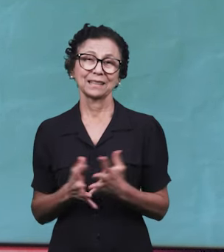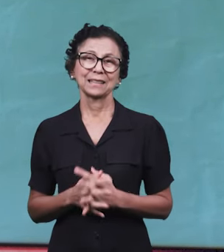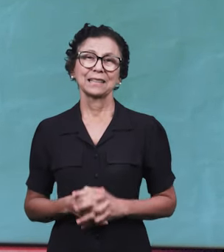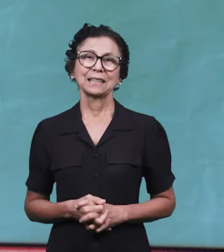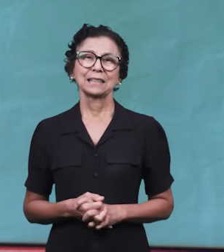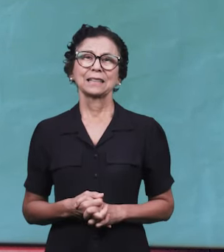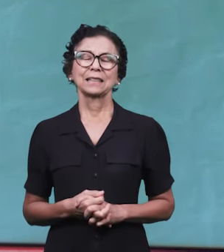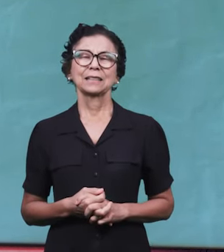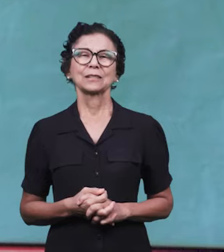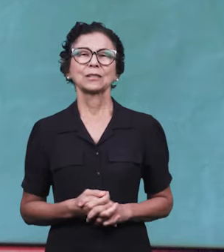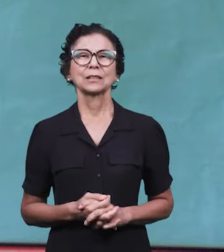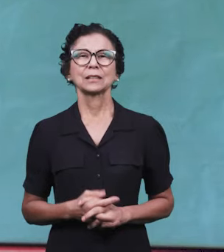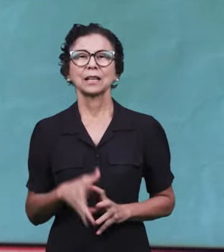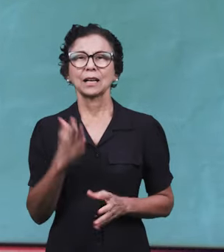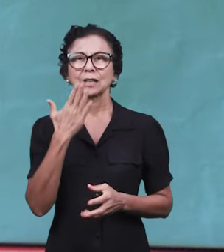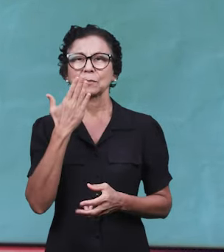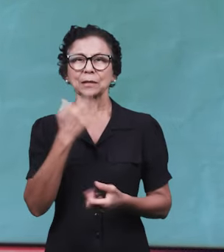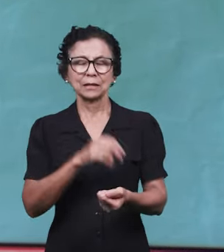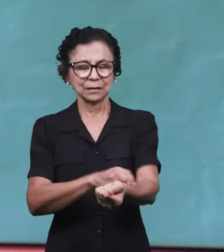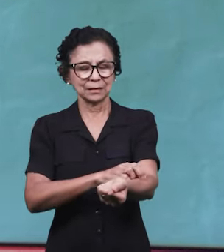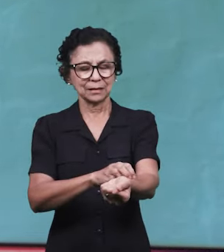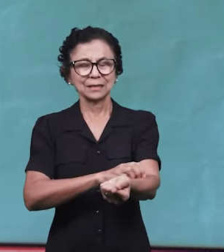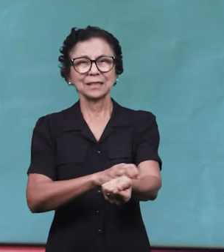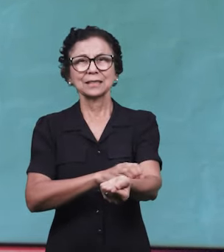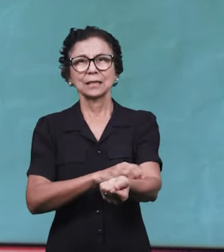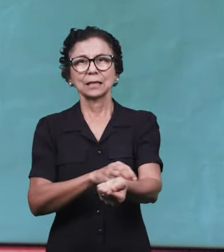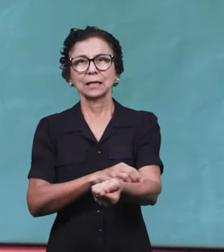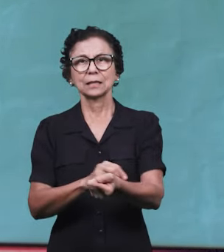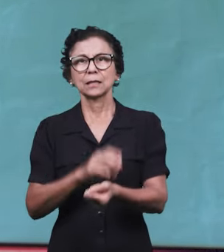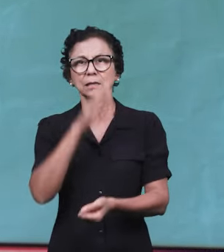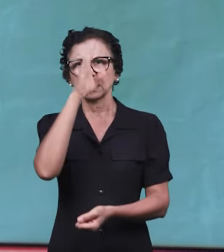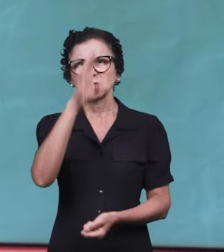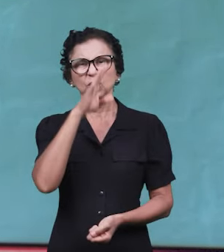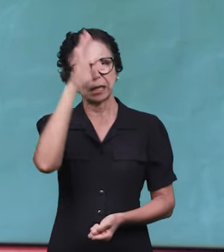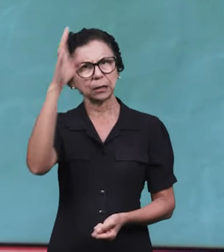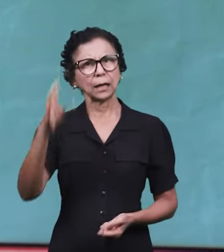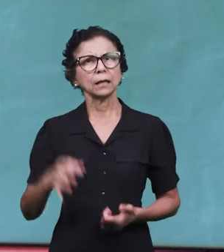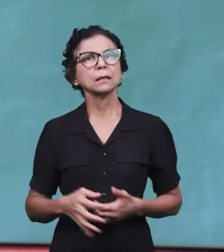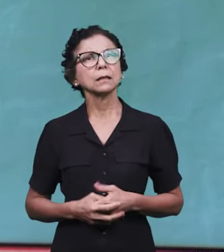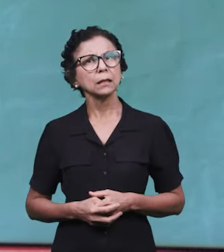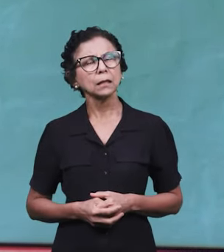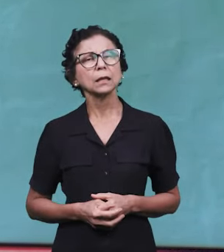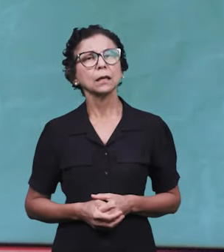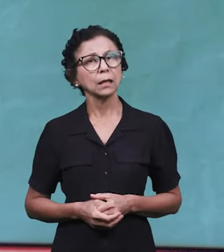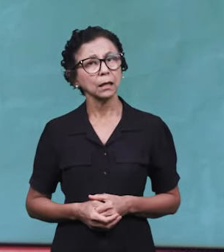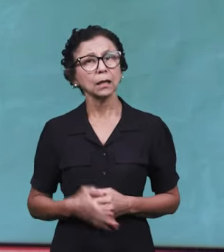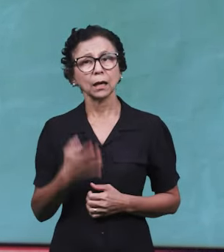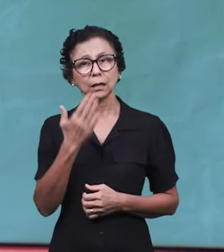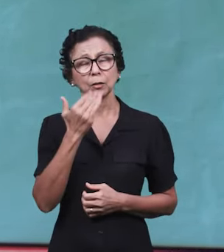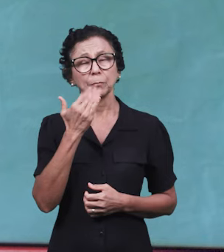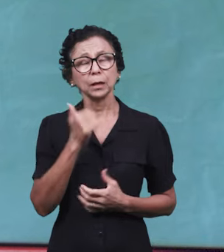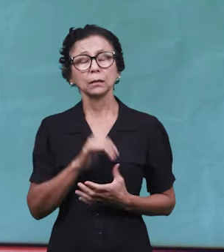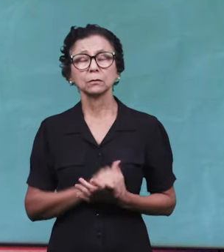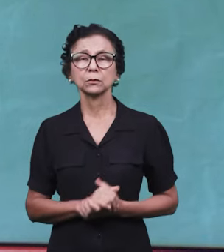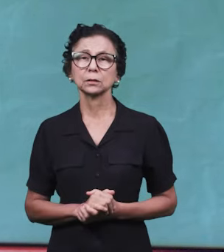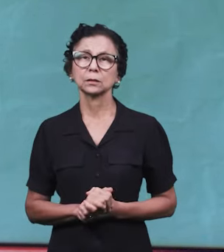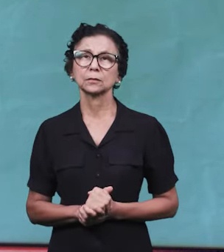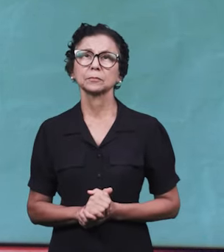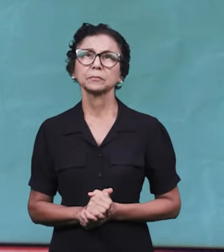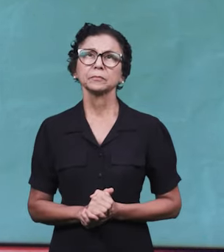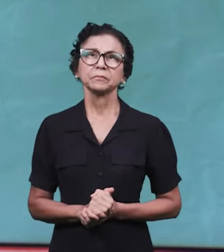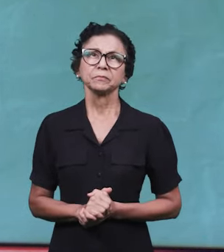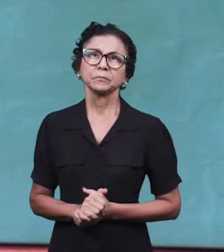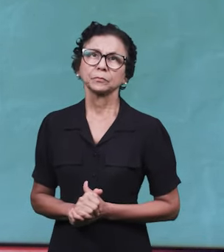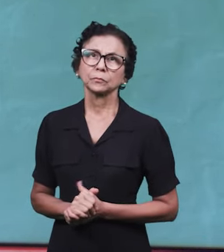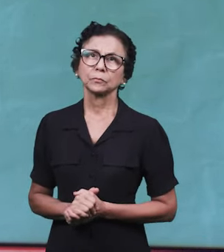alergia alimentar é uma reação exagerada do nosso organismo a determinado alimento. Imediato ou